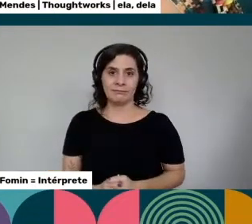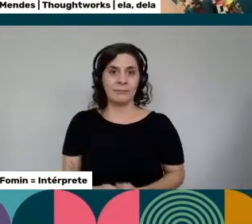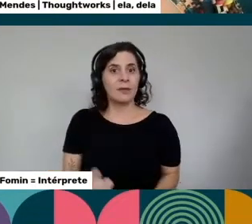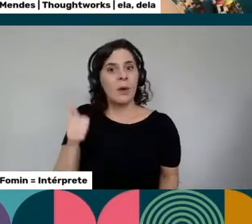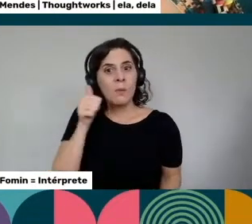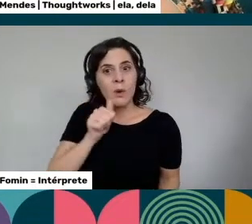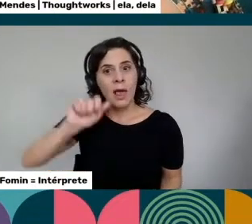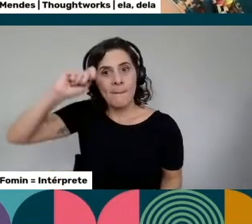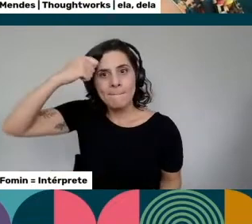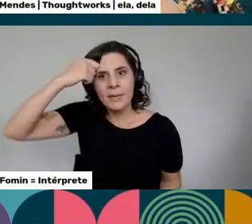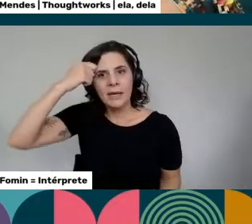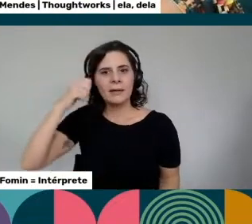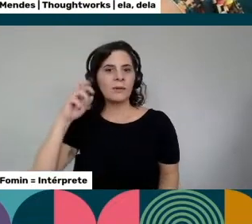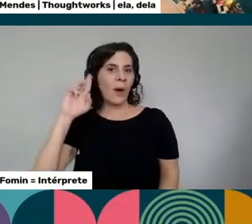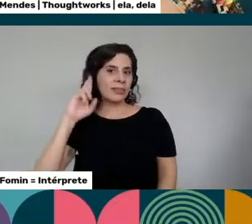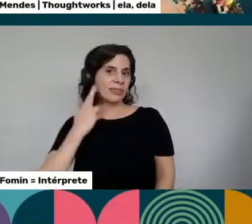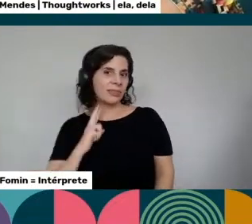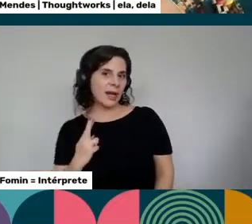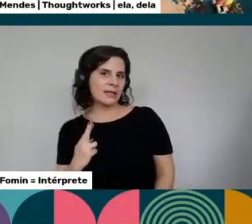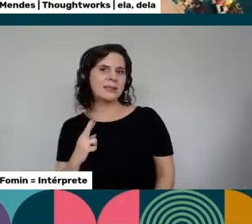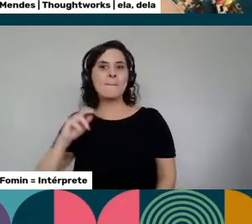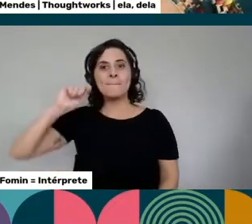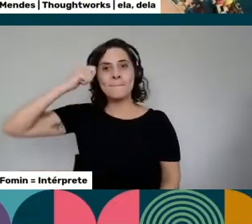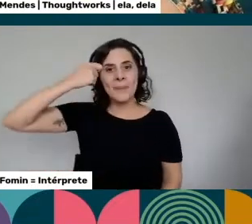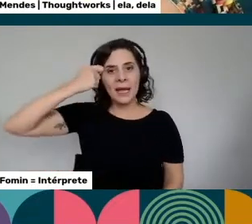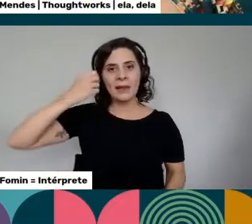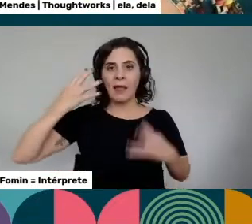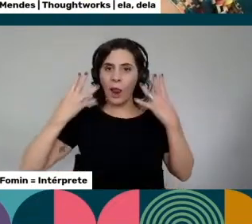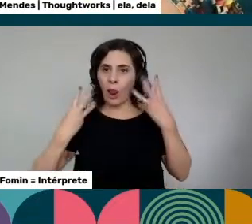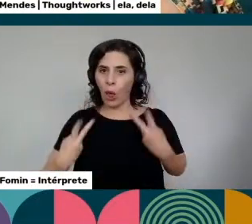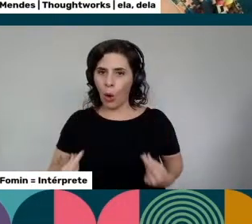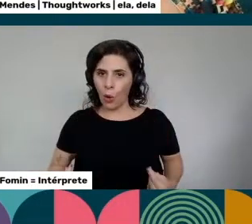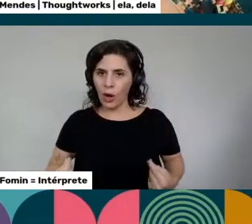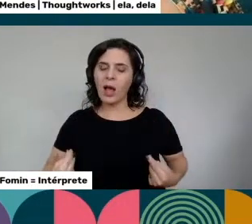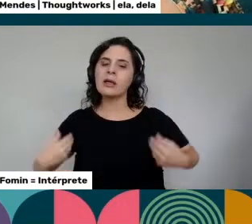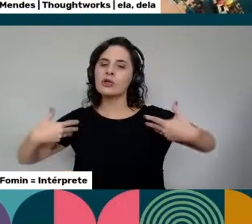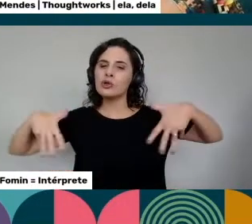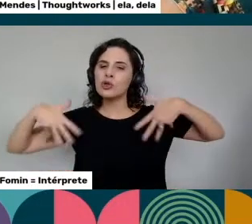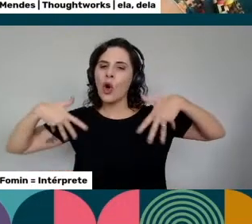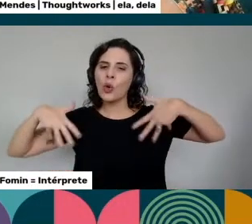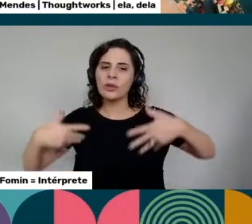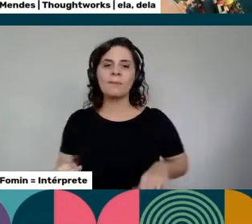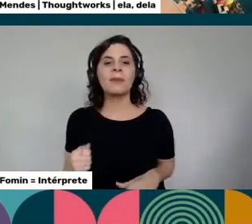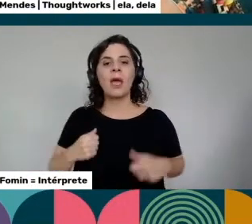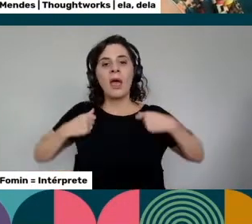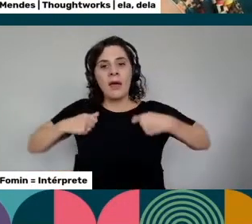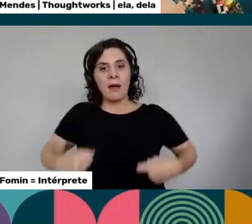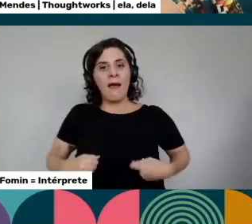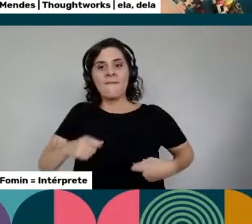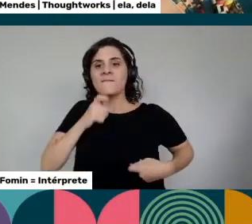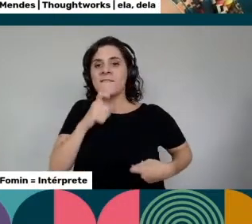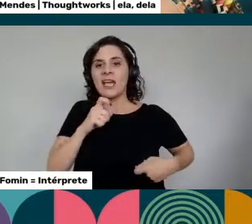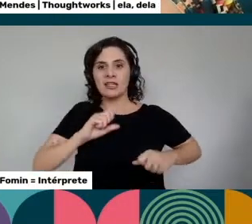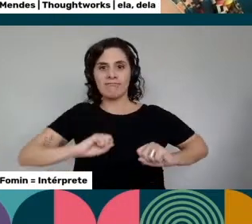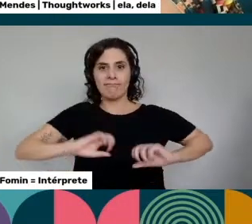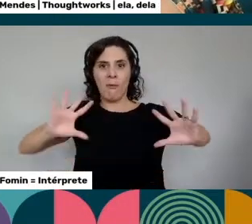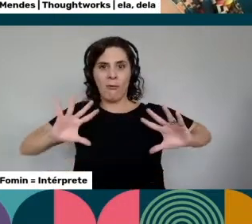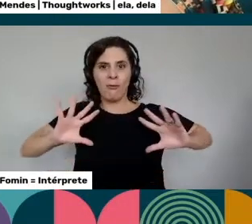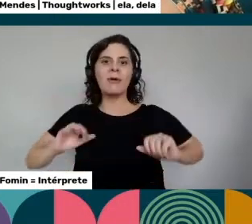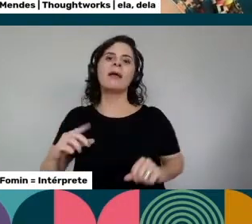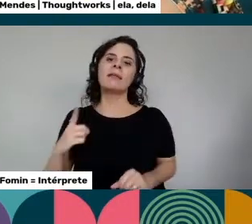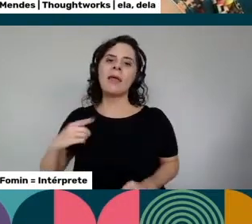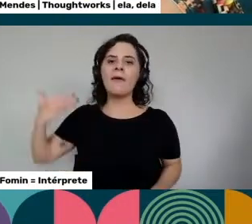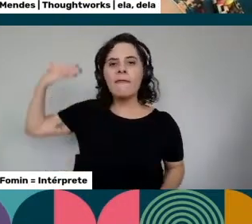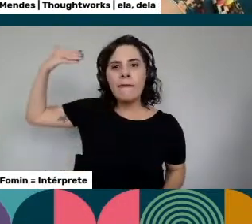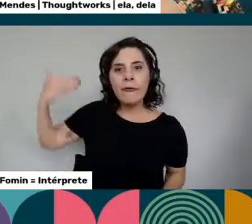pretas longas e soltas também no cabelo. Estou vestindo uma blusa verde fluorescente. Ao meu fundo tem uma luz roxa,